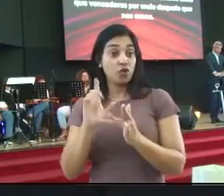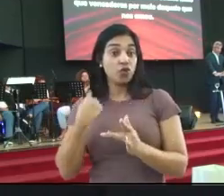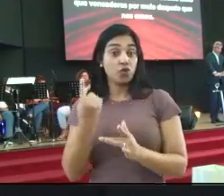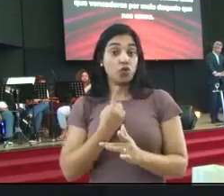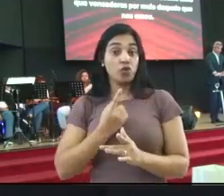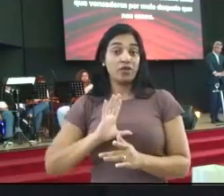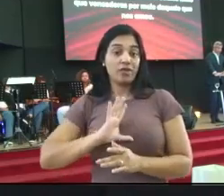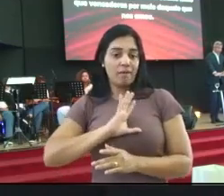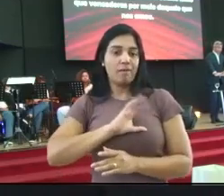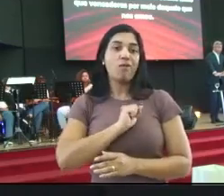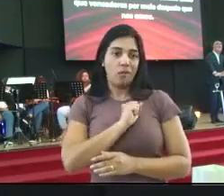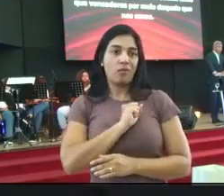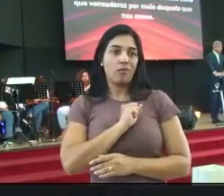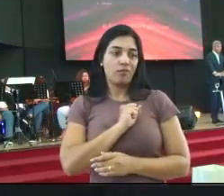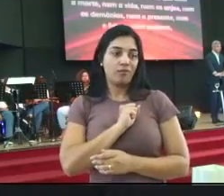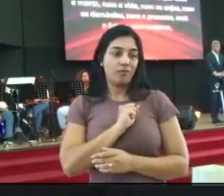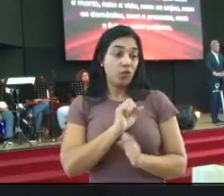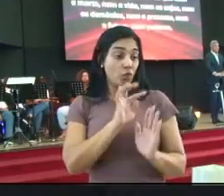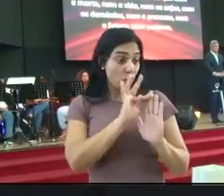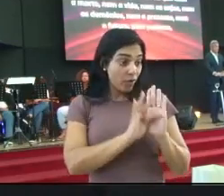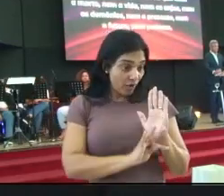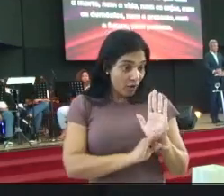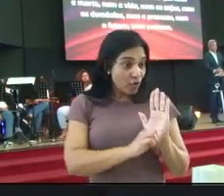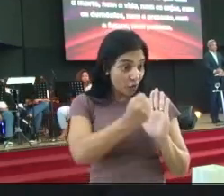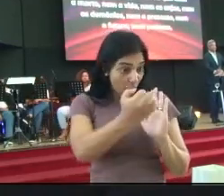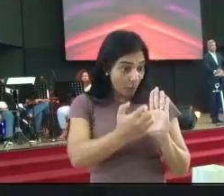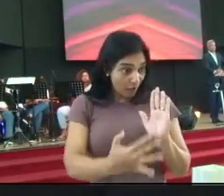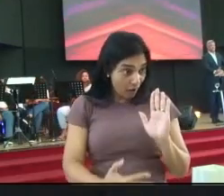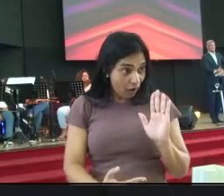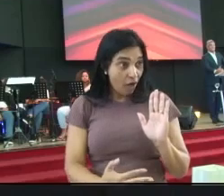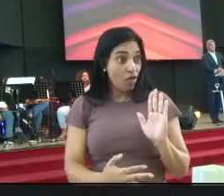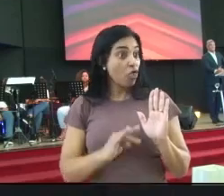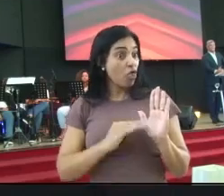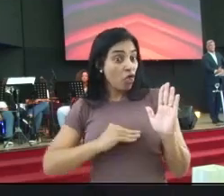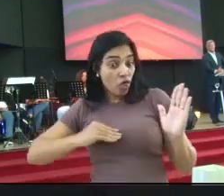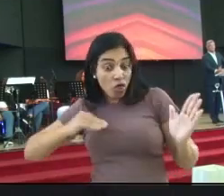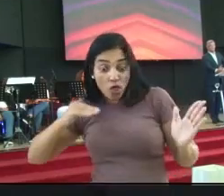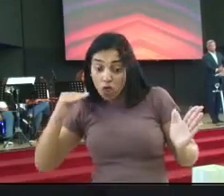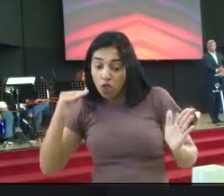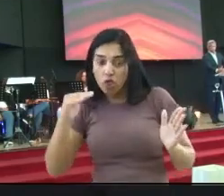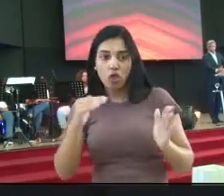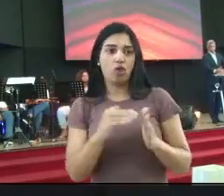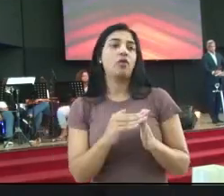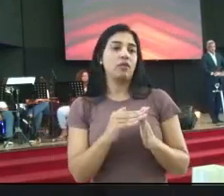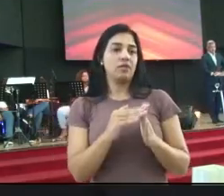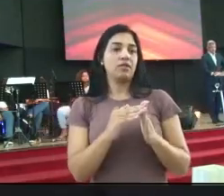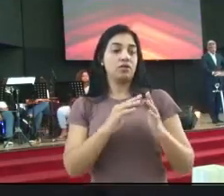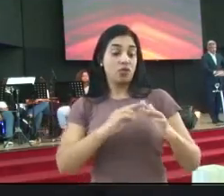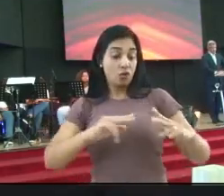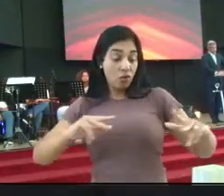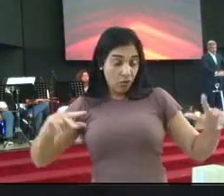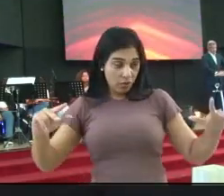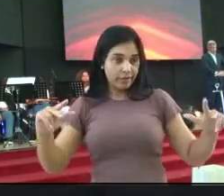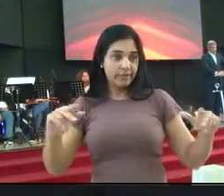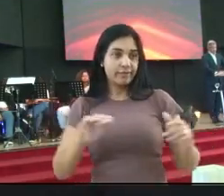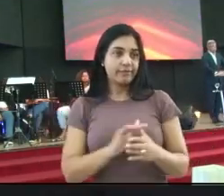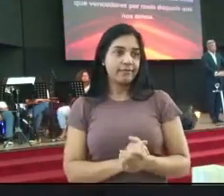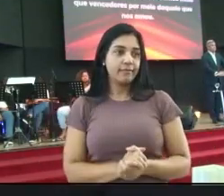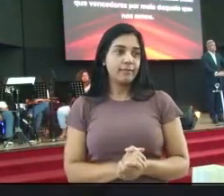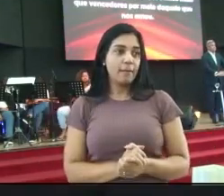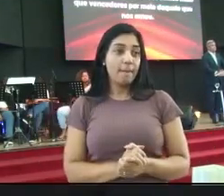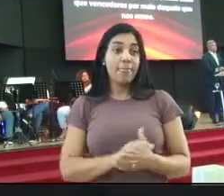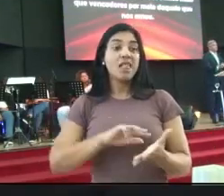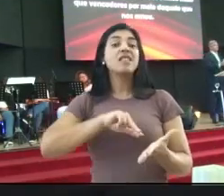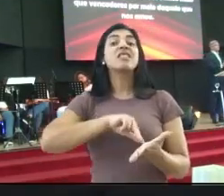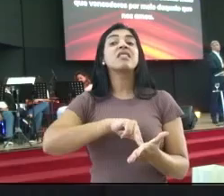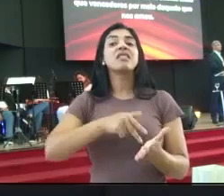amou. O texto diz, em todas estas coisas.